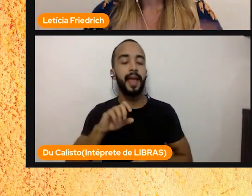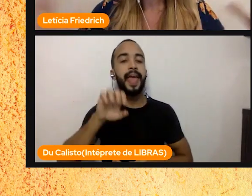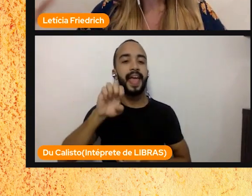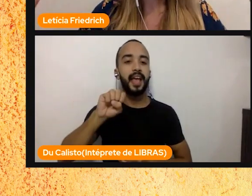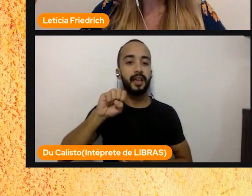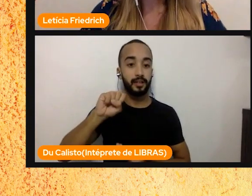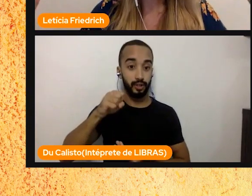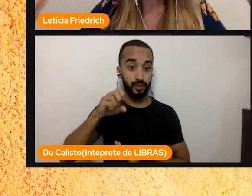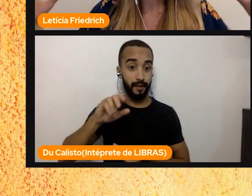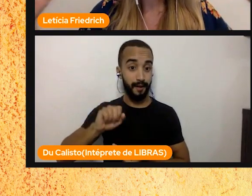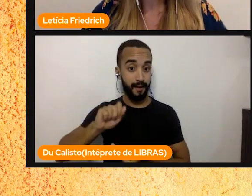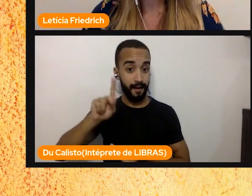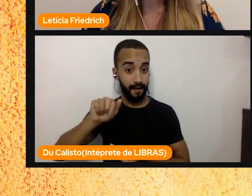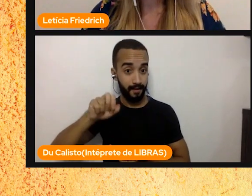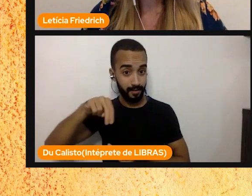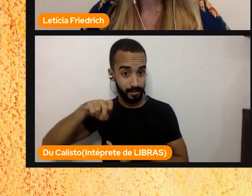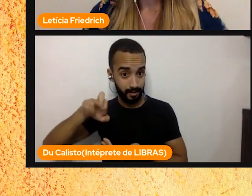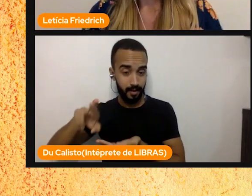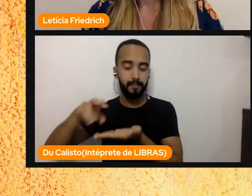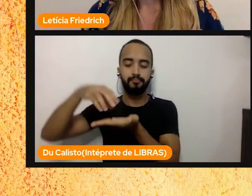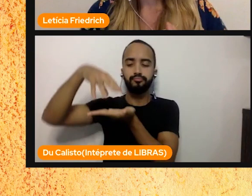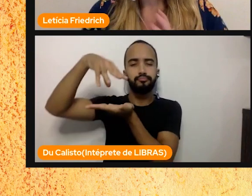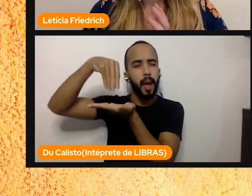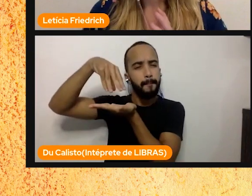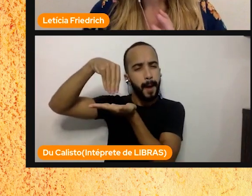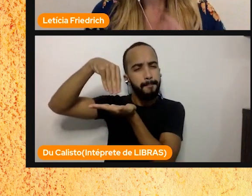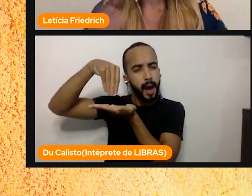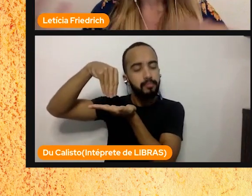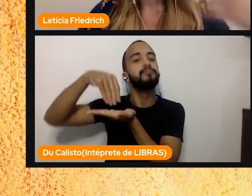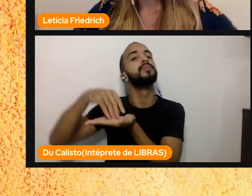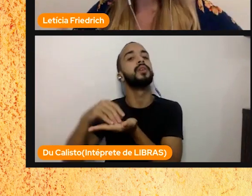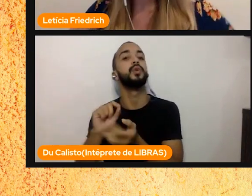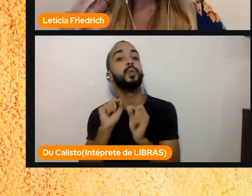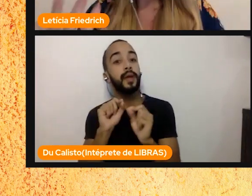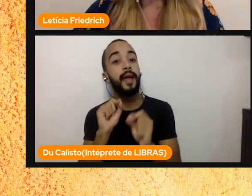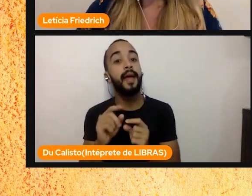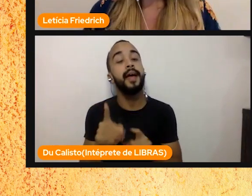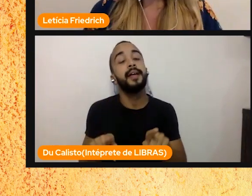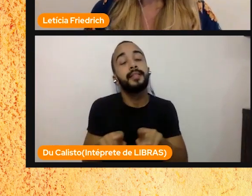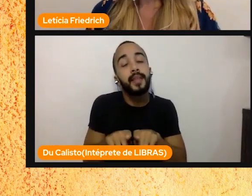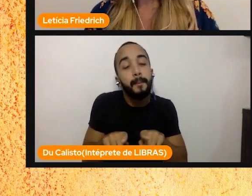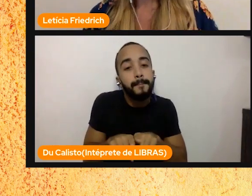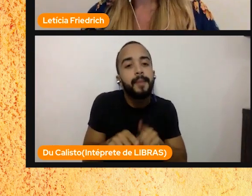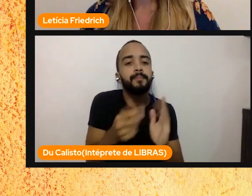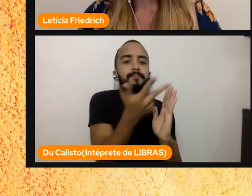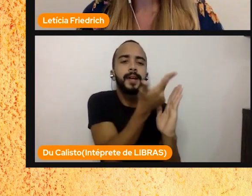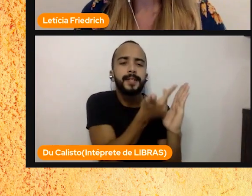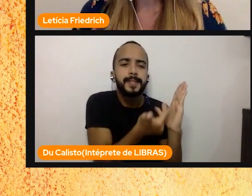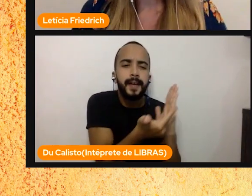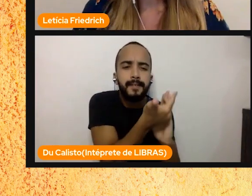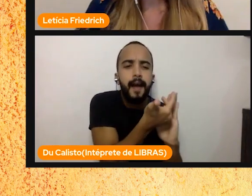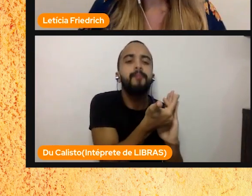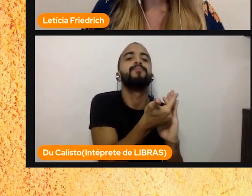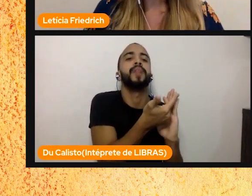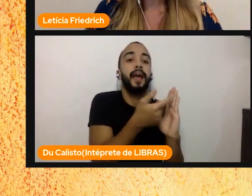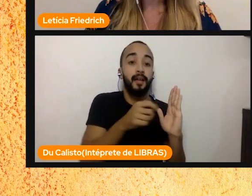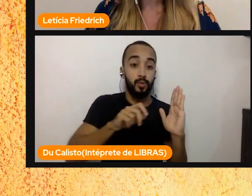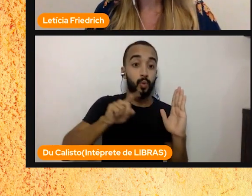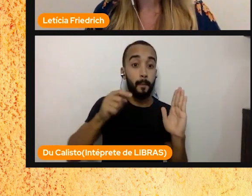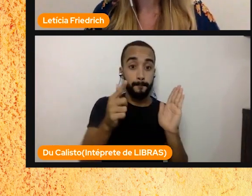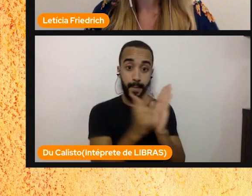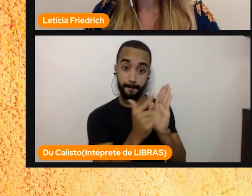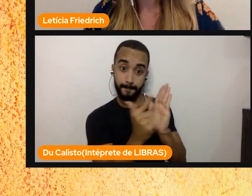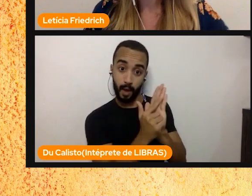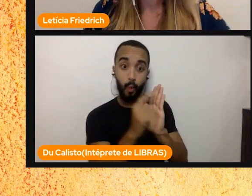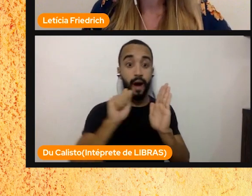tem cenas que ele quer desenhar no A3 e que a gente sofreu alguns problemas nessa pandemia, porque ele ia escanear num